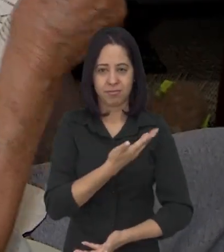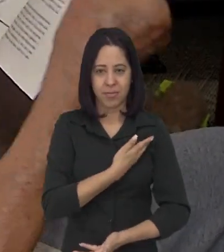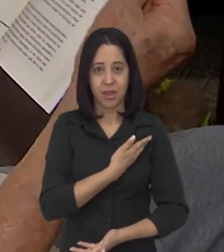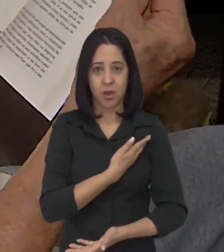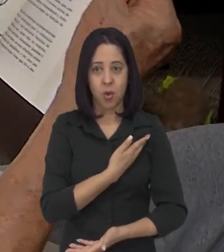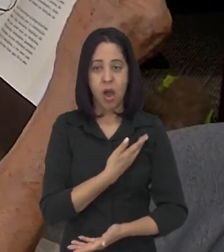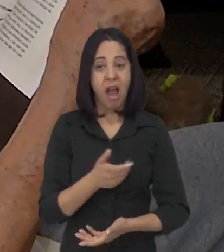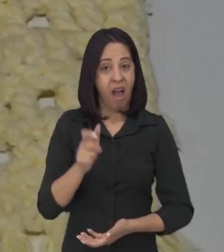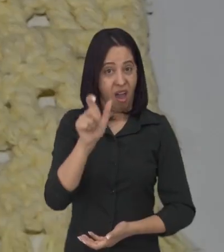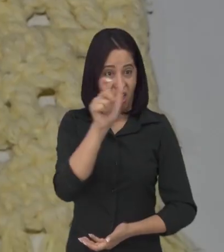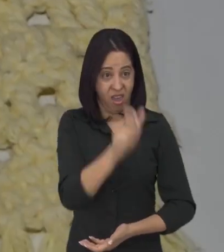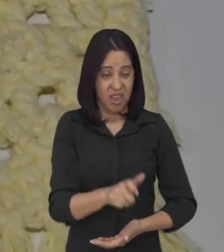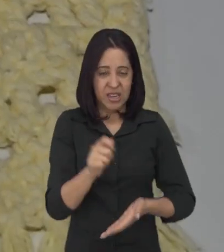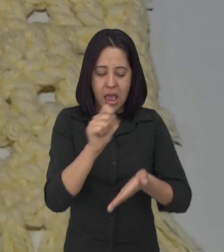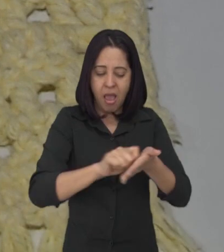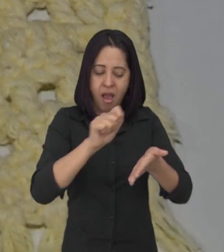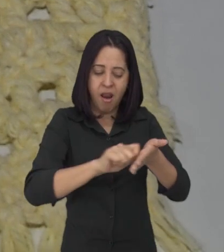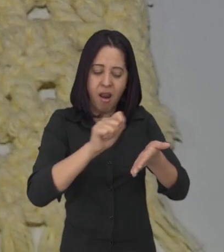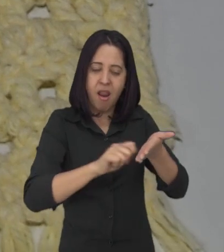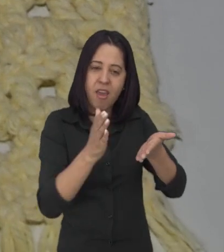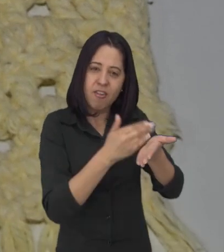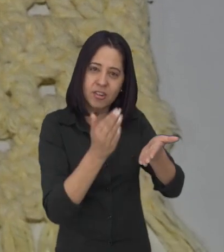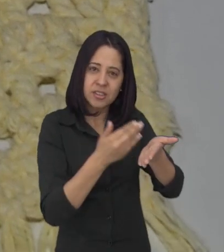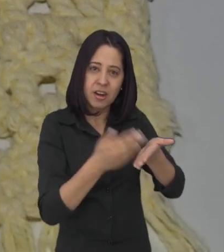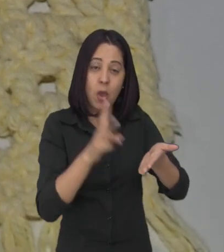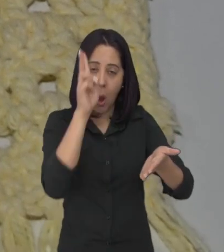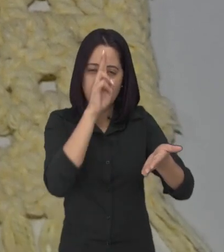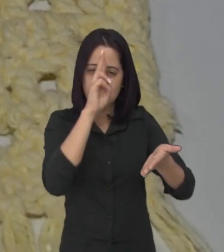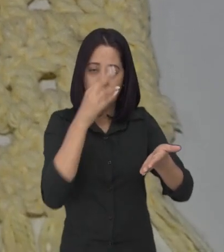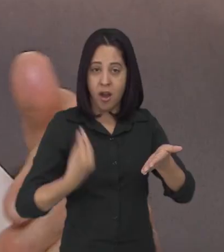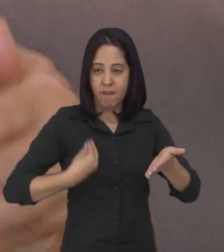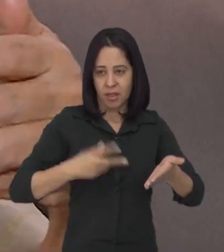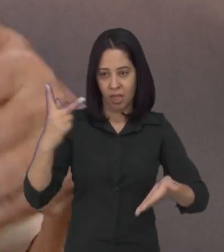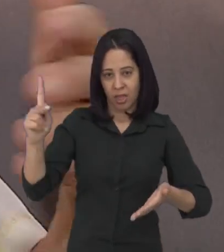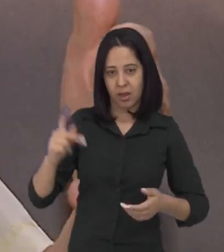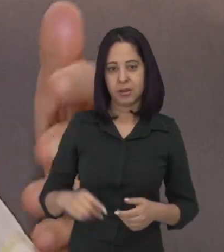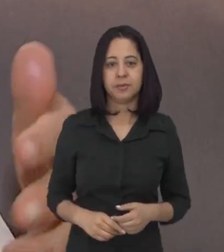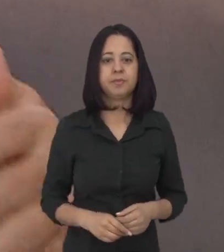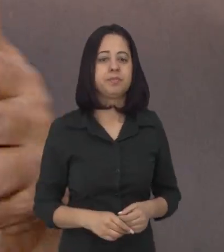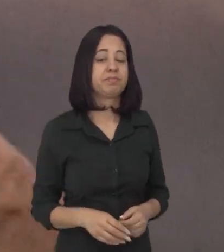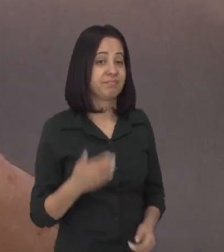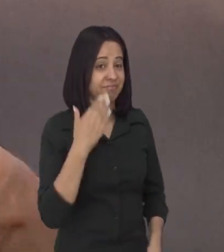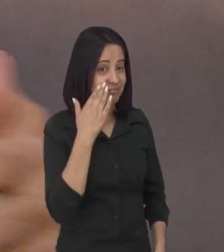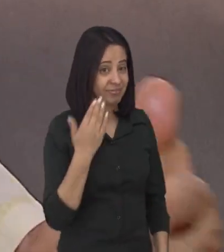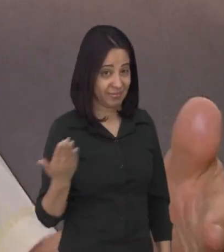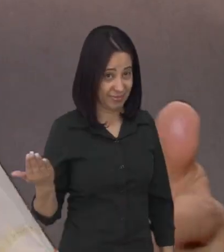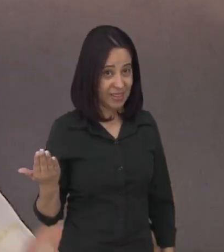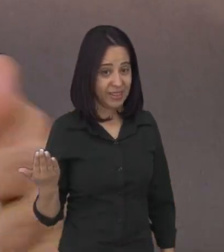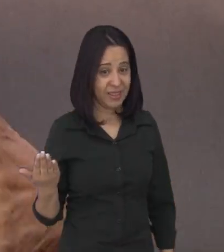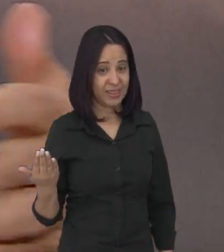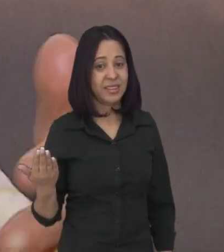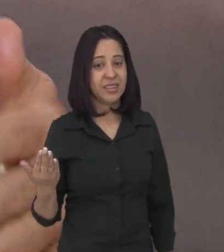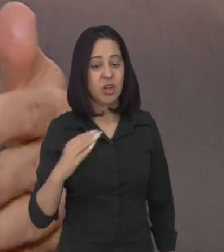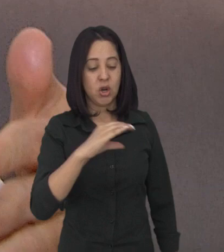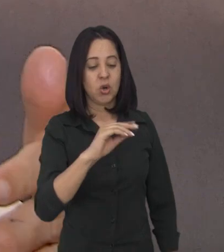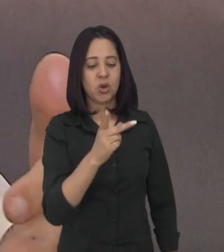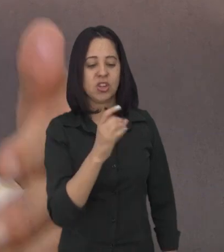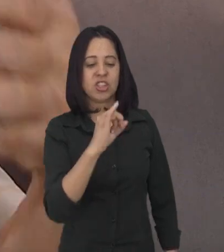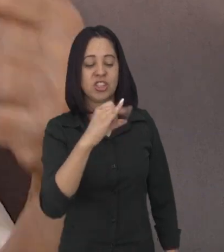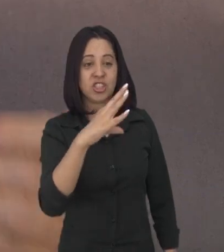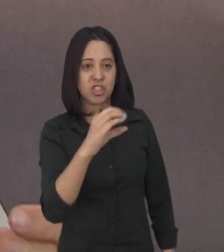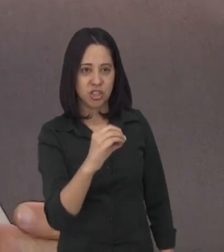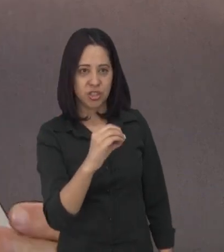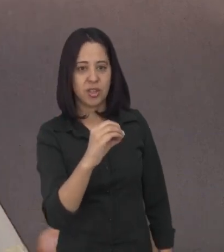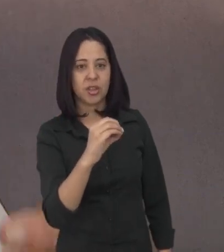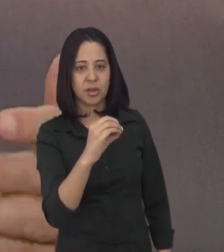a escrever a biografia de Francisco, publicada em 2015. O Francisco Pereira da Silva, né, que